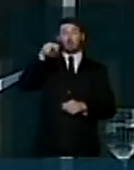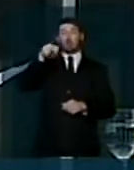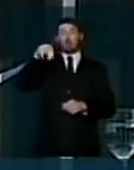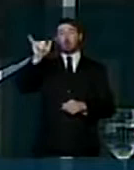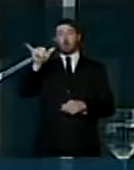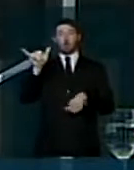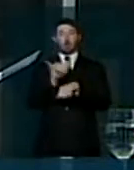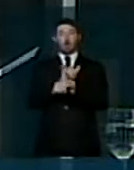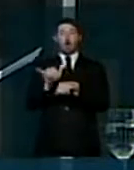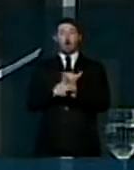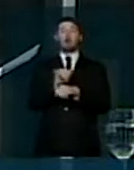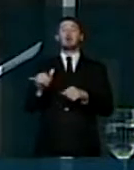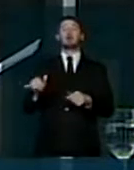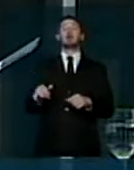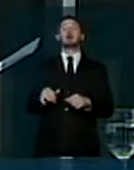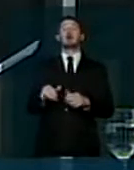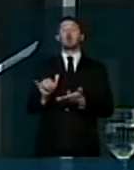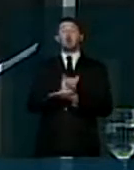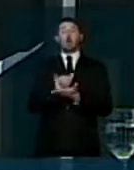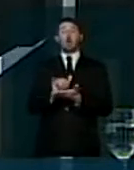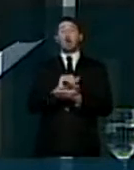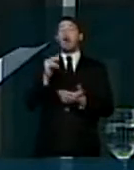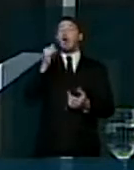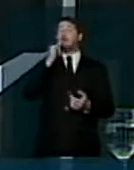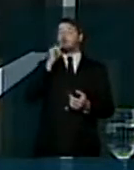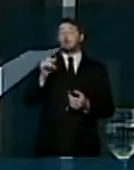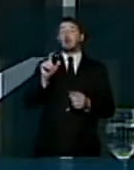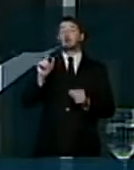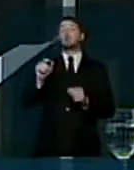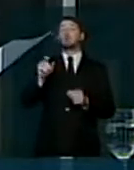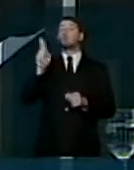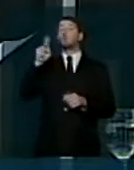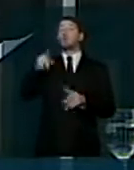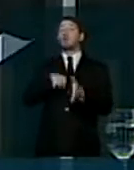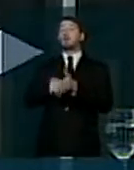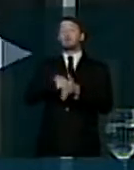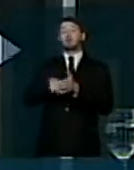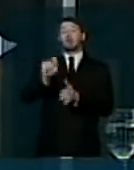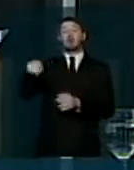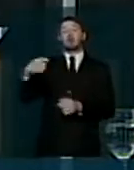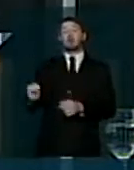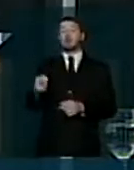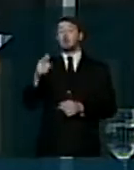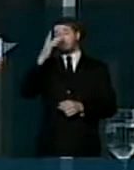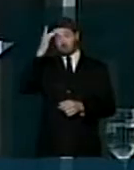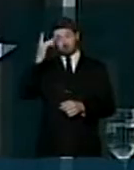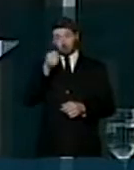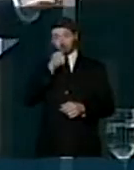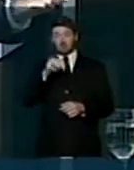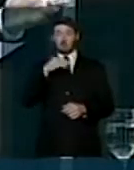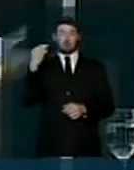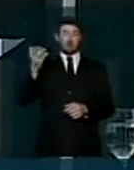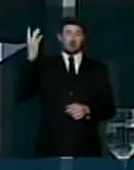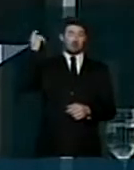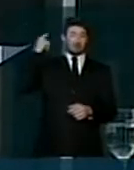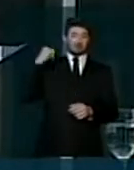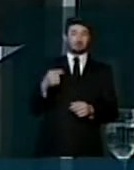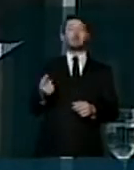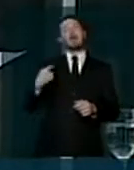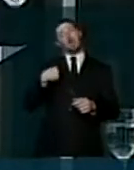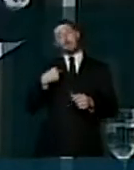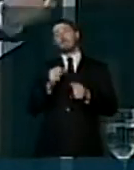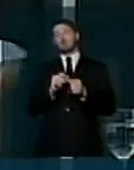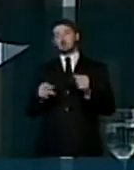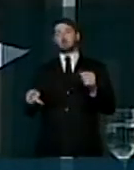às autoridades brasileiras de nunca chegar aos mandantes dos crimes contra os jornalistas de imprensa. E eu propus esse